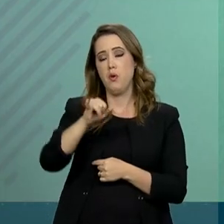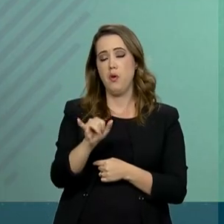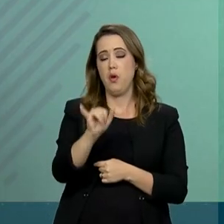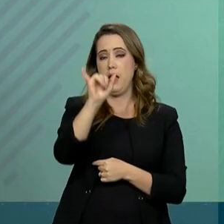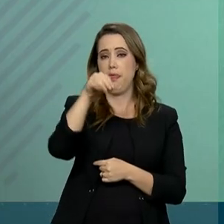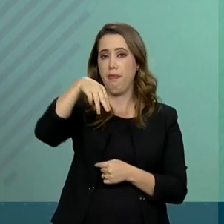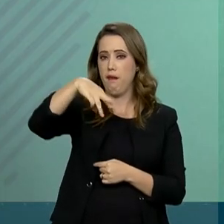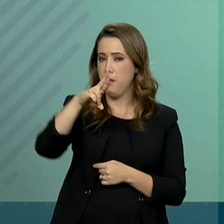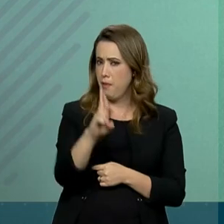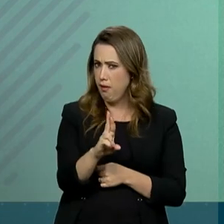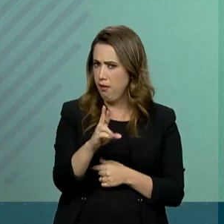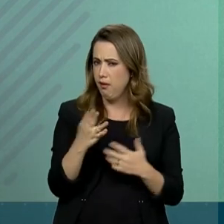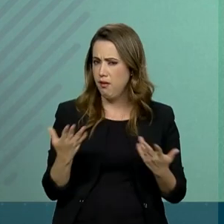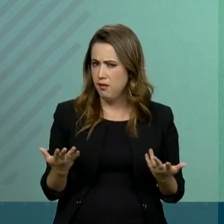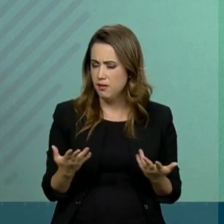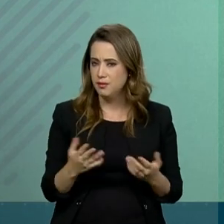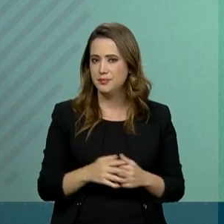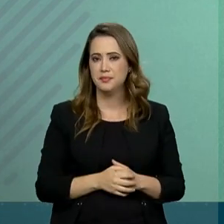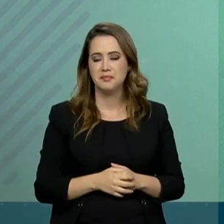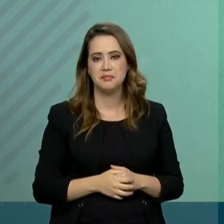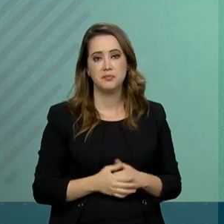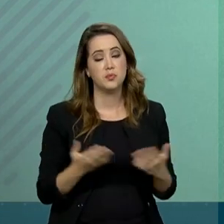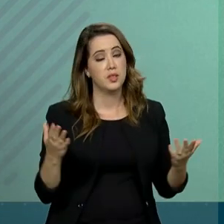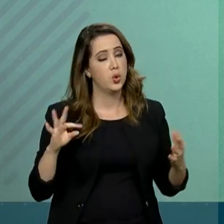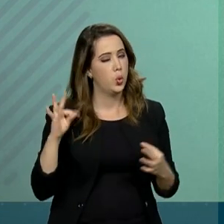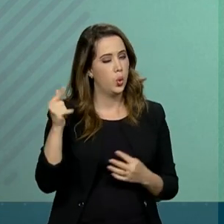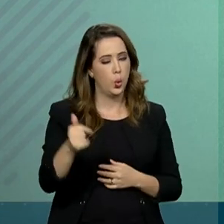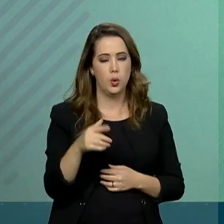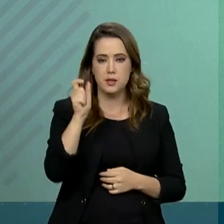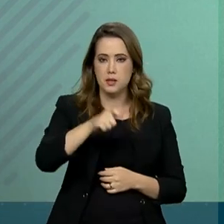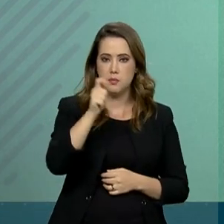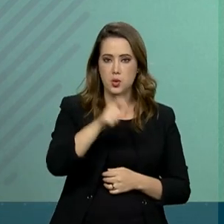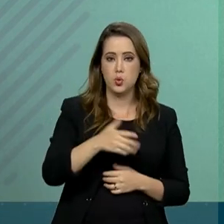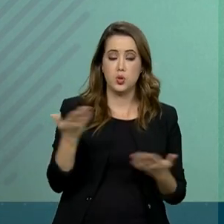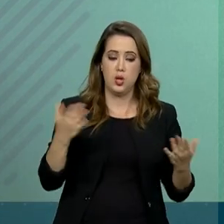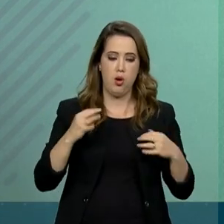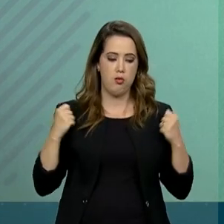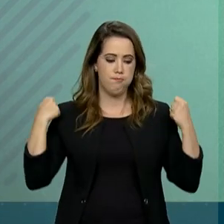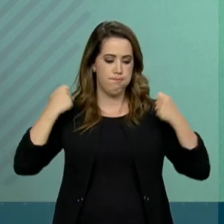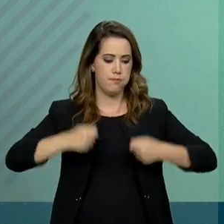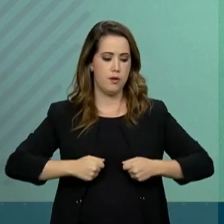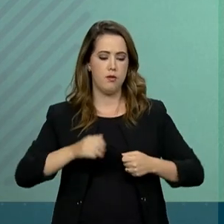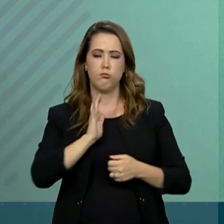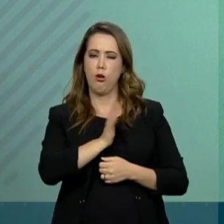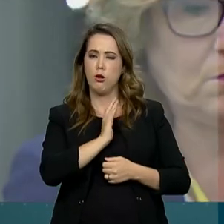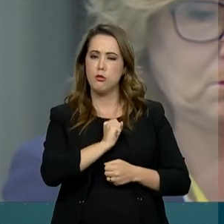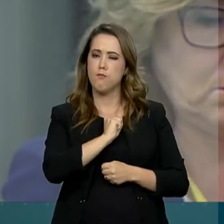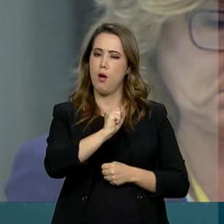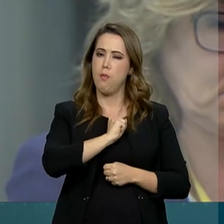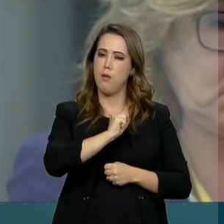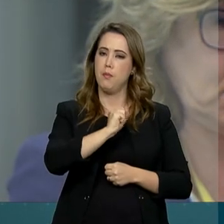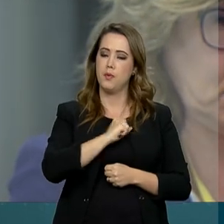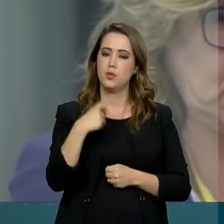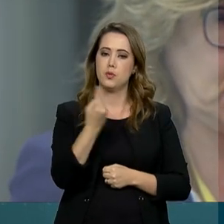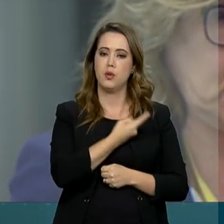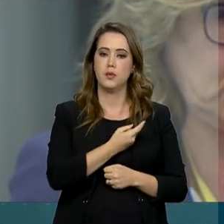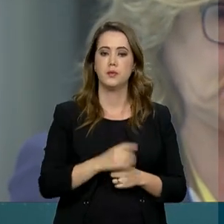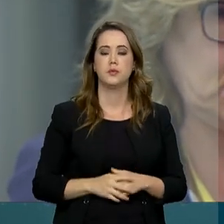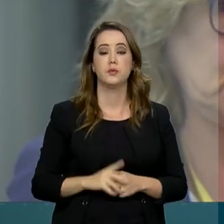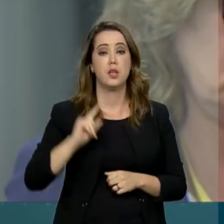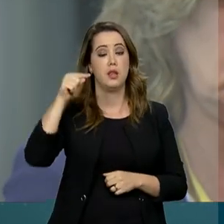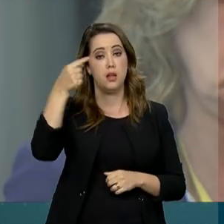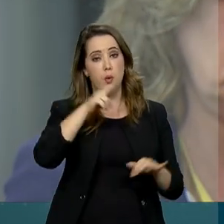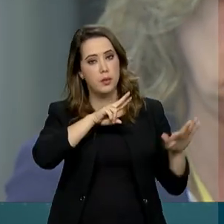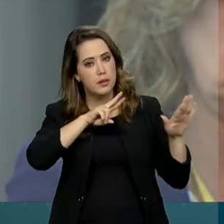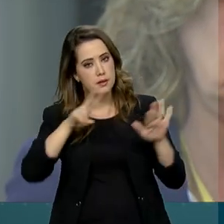da seleção brasileira que agora vestem e pulsão o coração de cada um de nós o porta voz por gentileza semana que vem